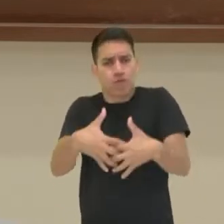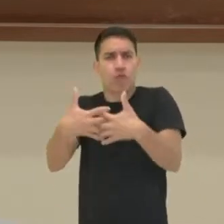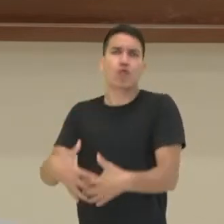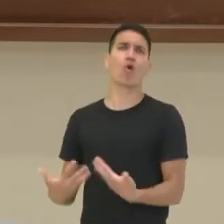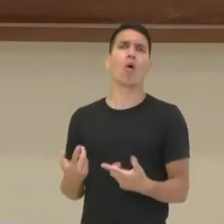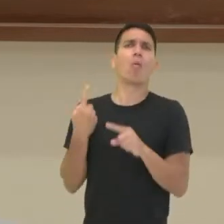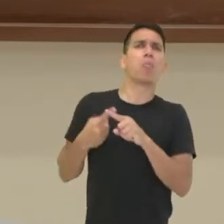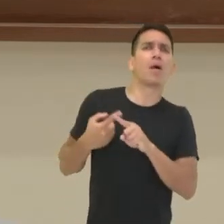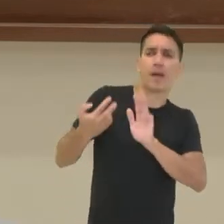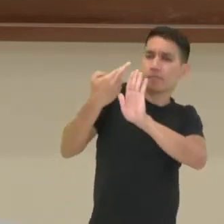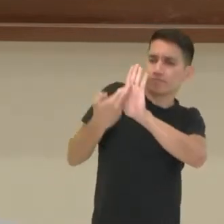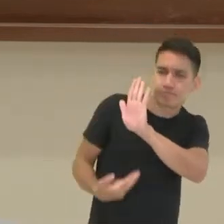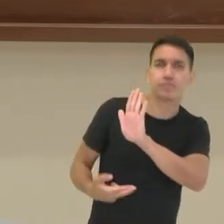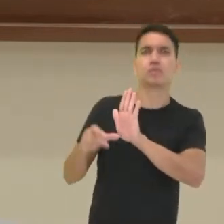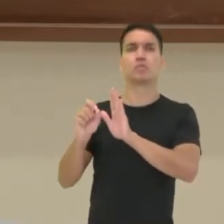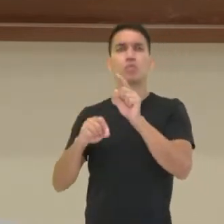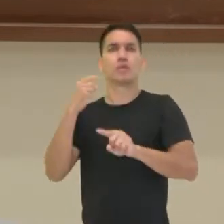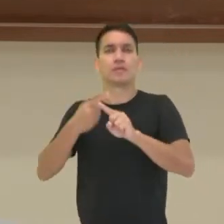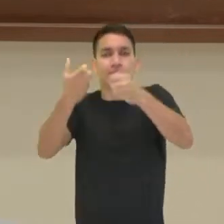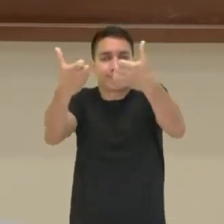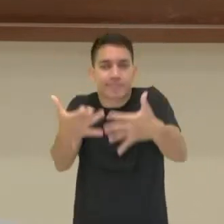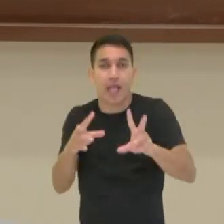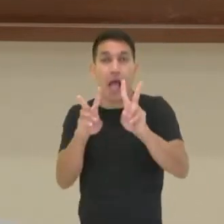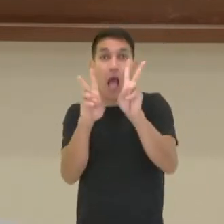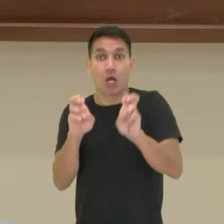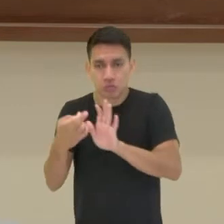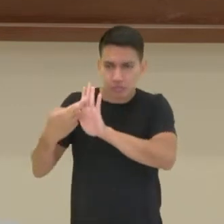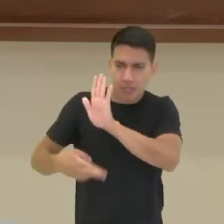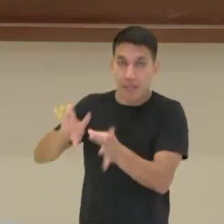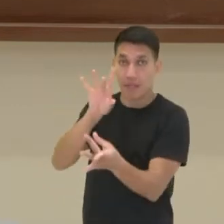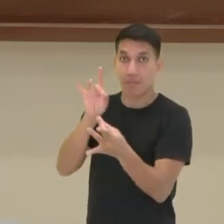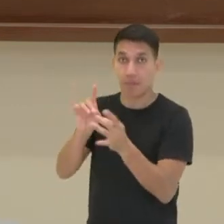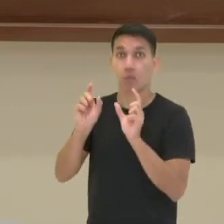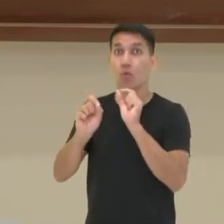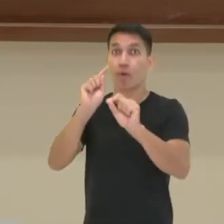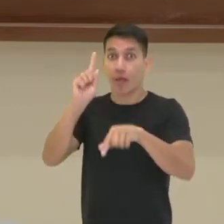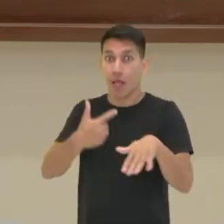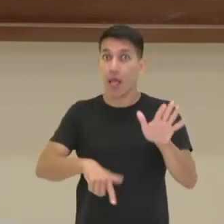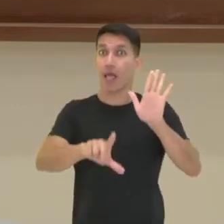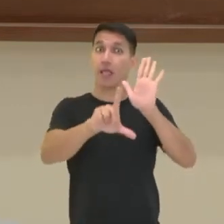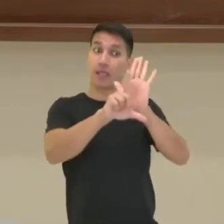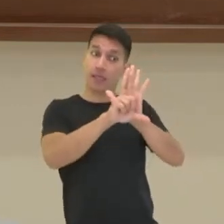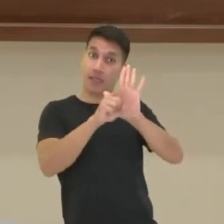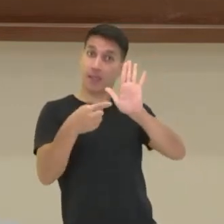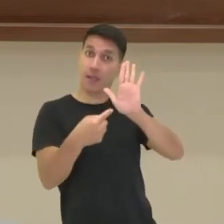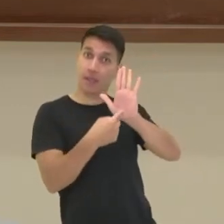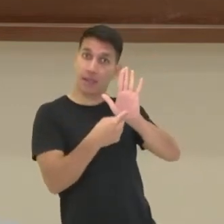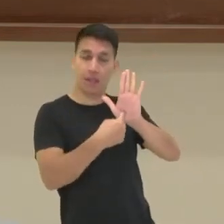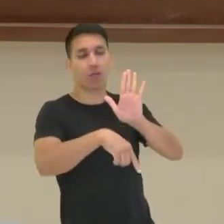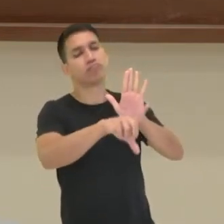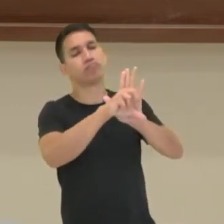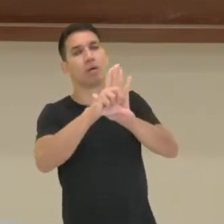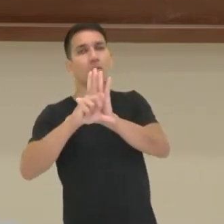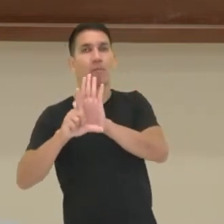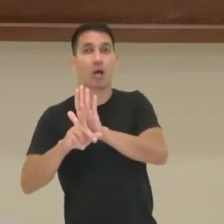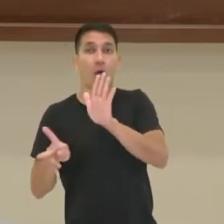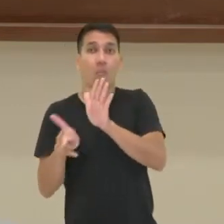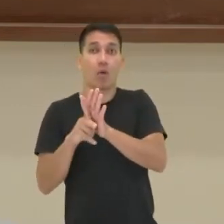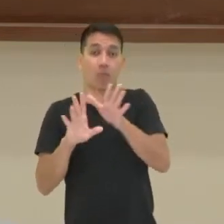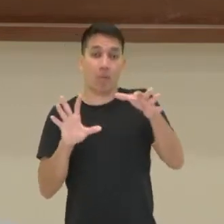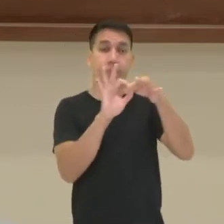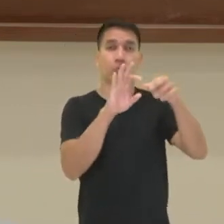servem as resoluções e falar de uma resolução específica, de uma legislação que veio